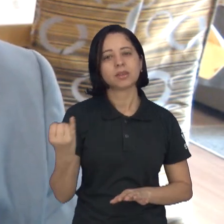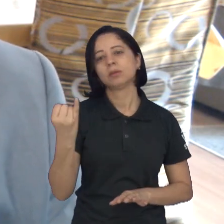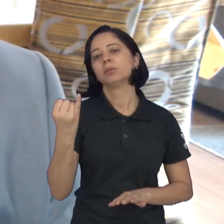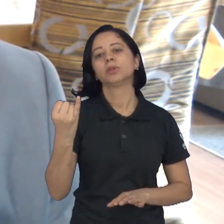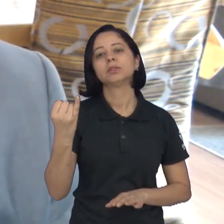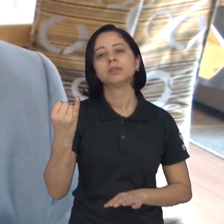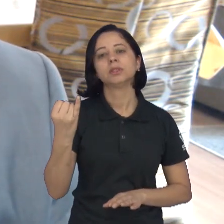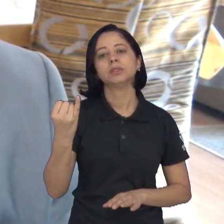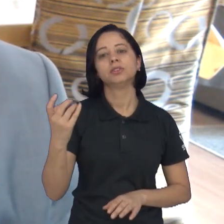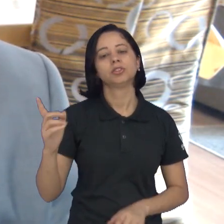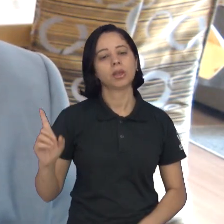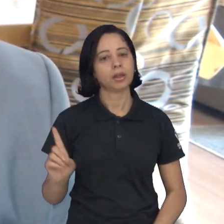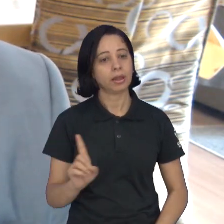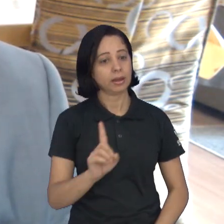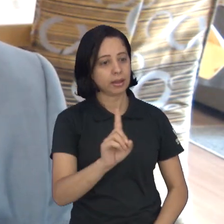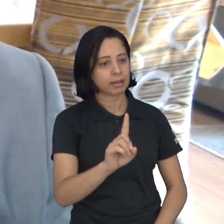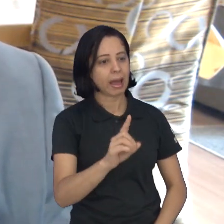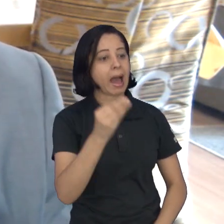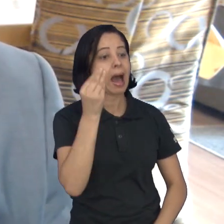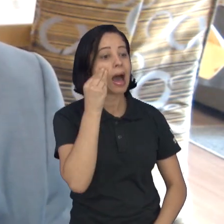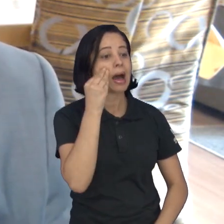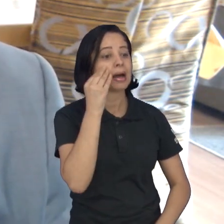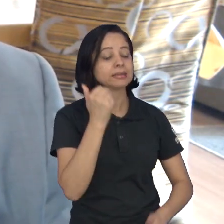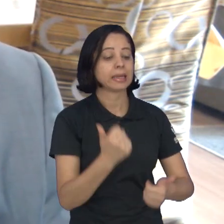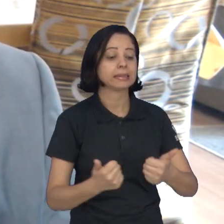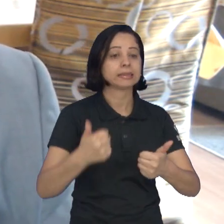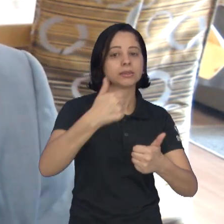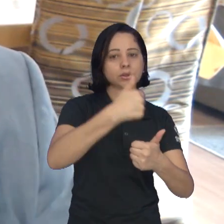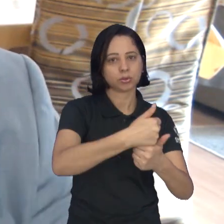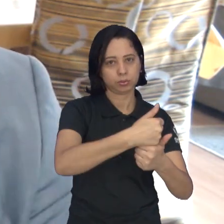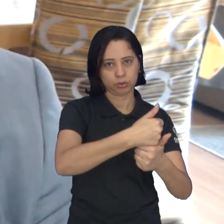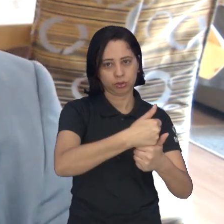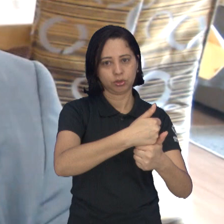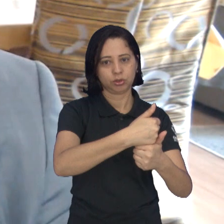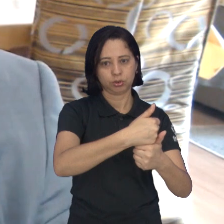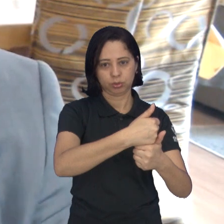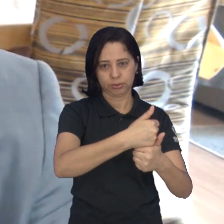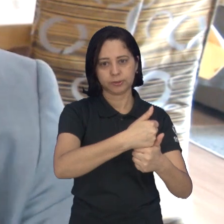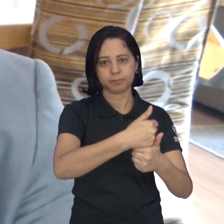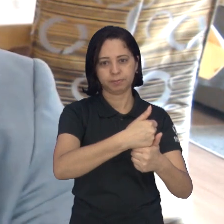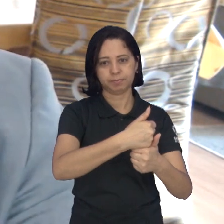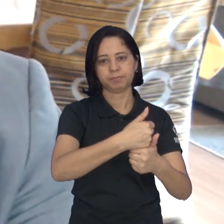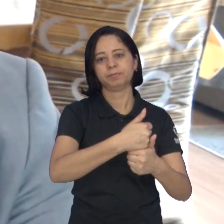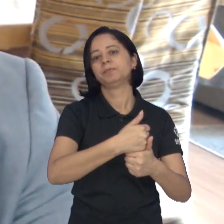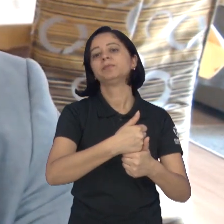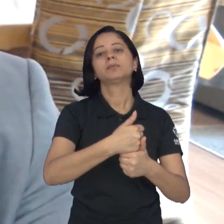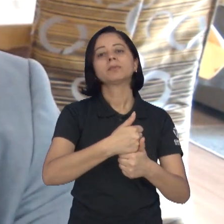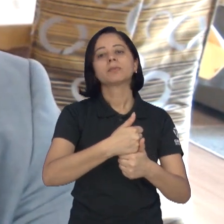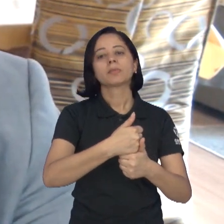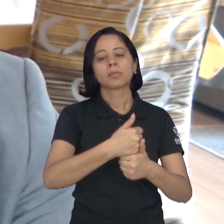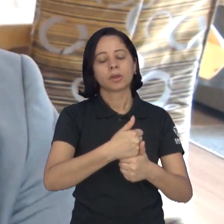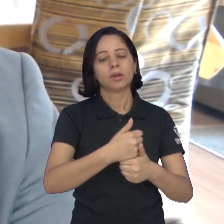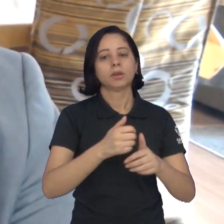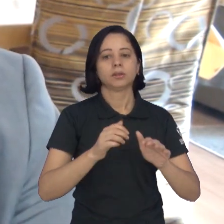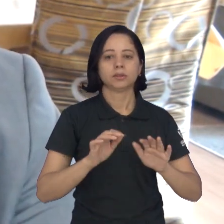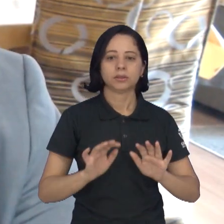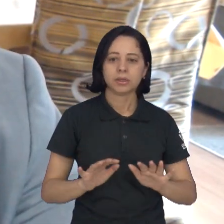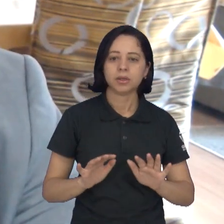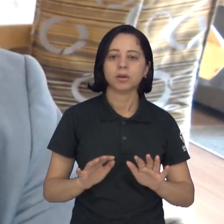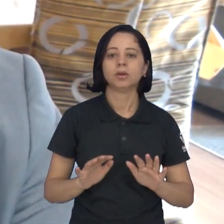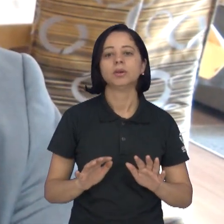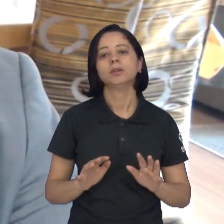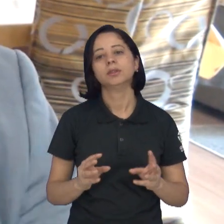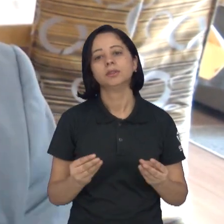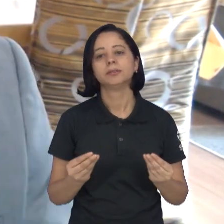a reparação sobre esse dano, né? Sobre esse defeito. Isso não apenas justifica para